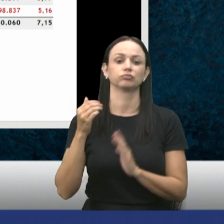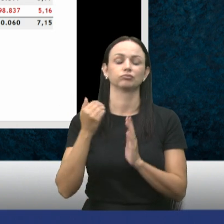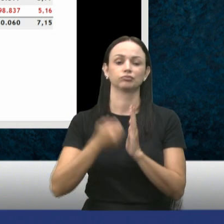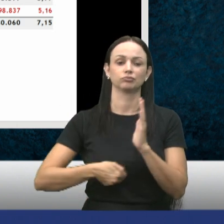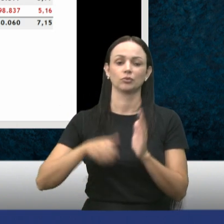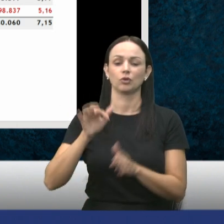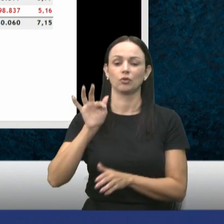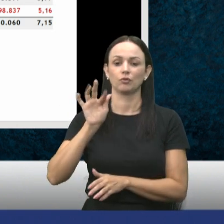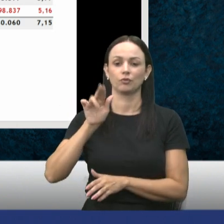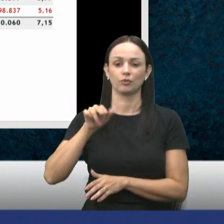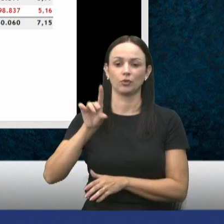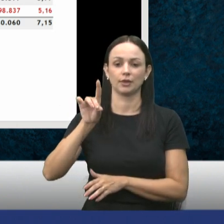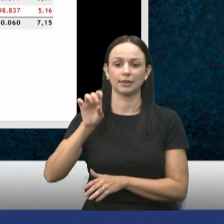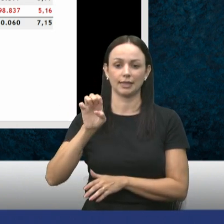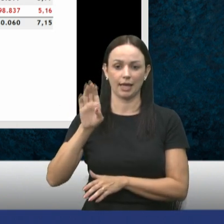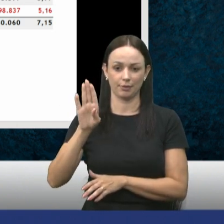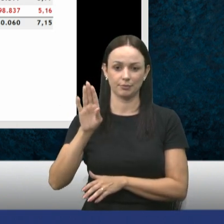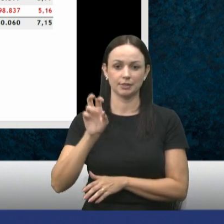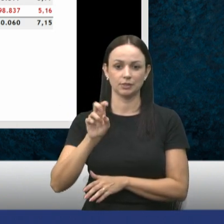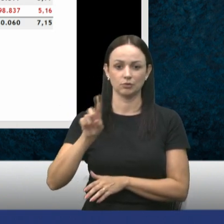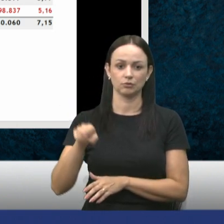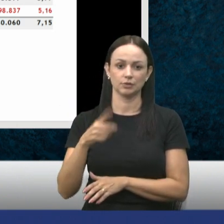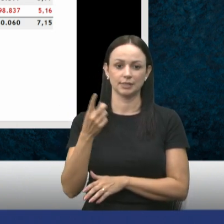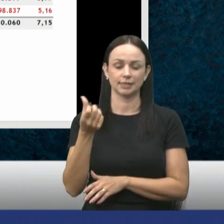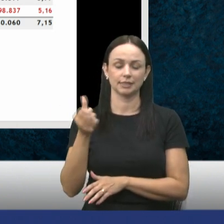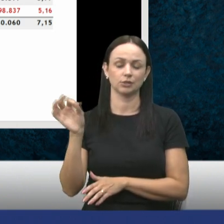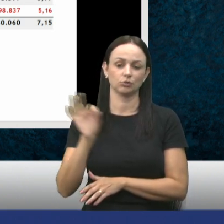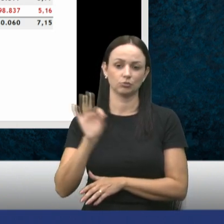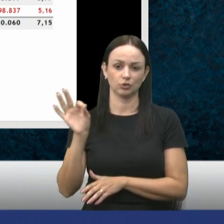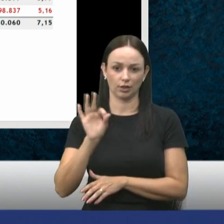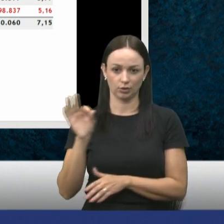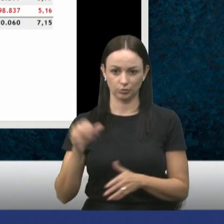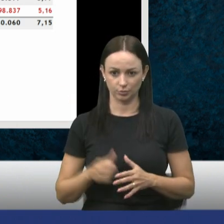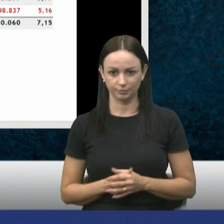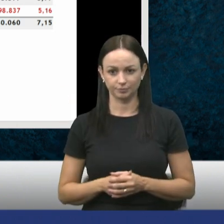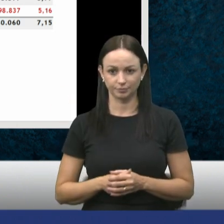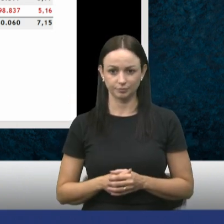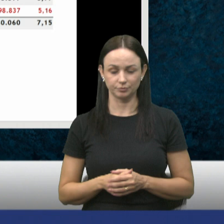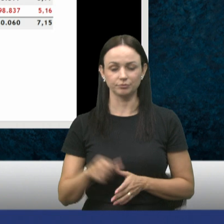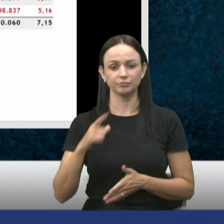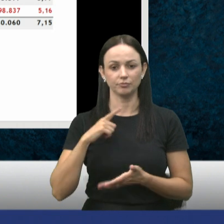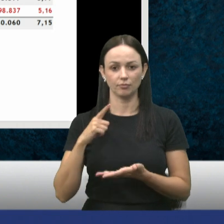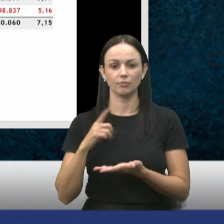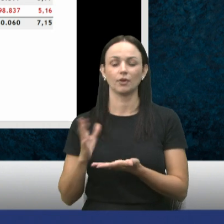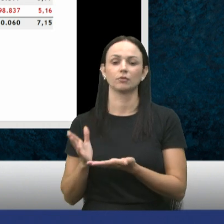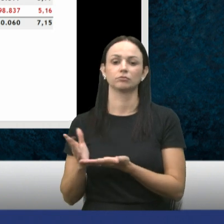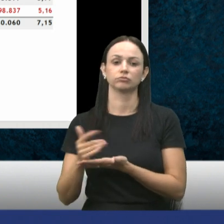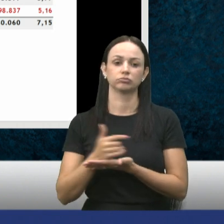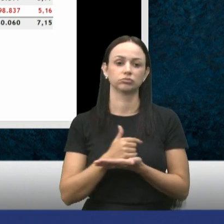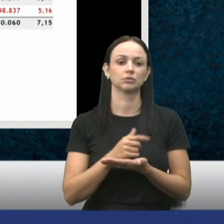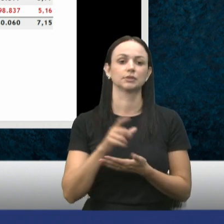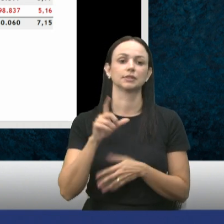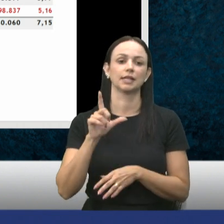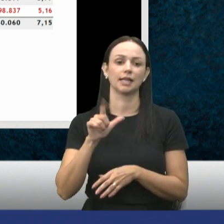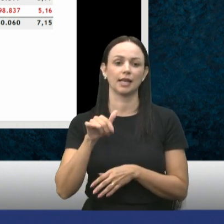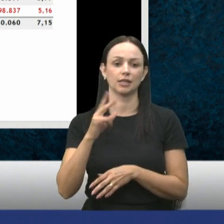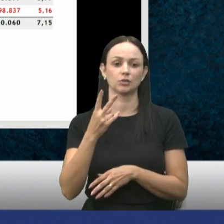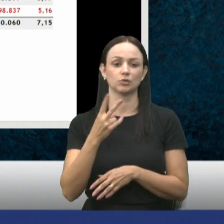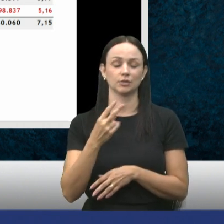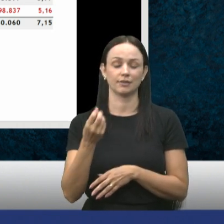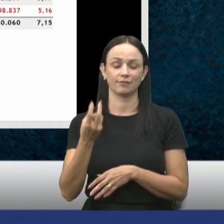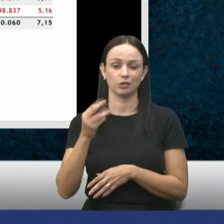Fundeb em 5,16%. E aí fica uma receita líquida de